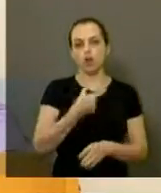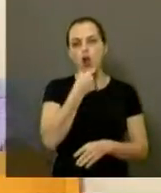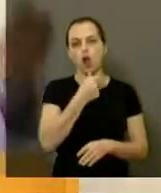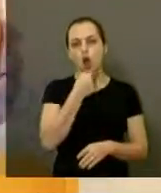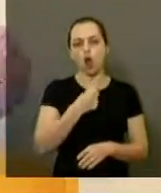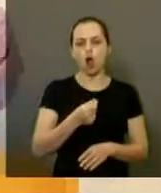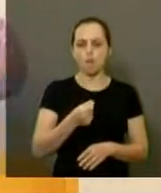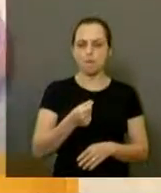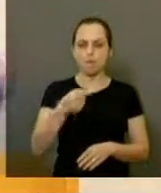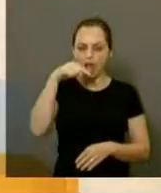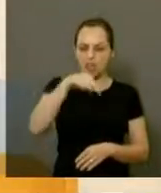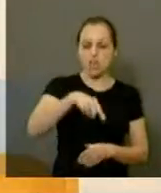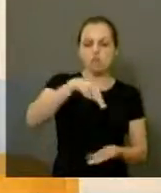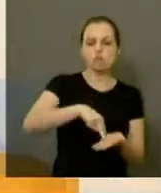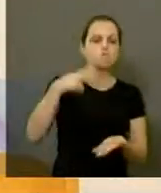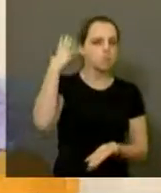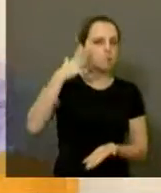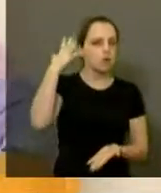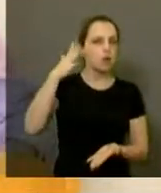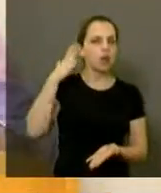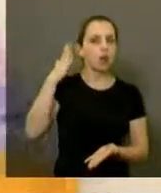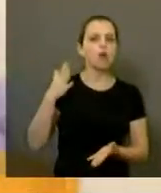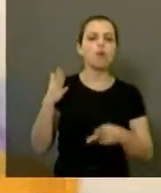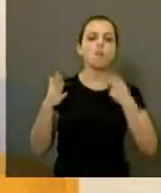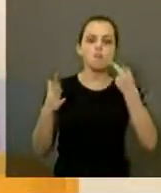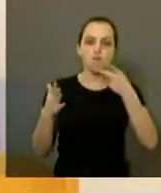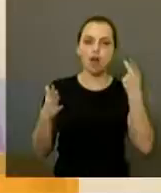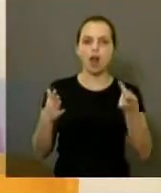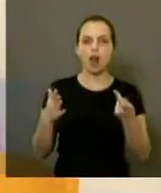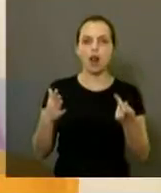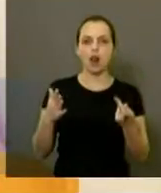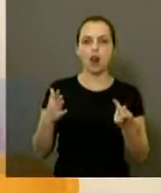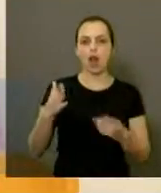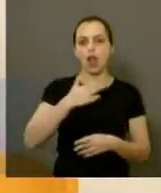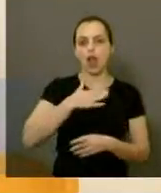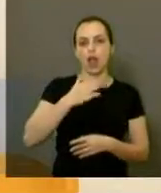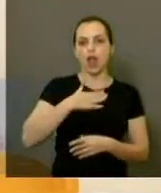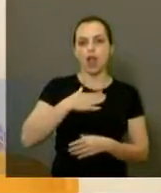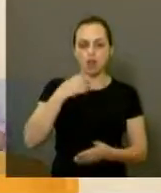suficiente para vir nesta tribuna e cumprir com a sua parte, porque com a minha